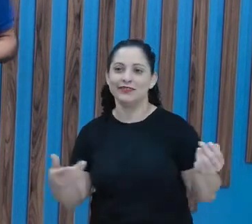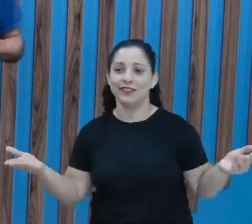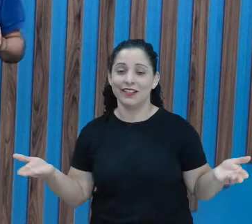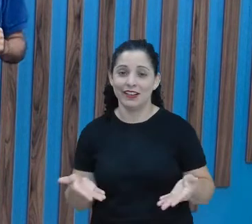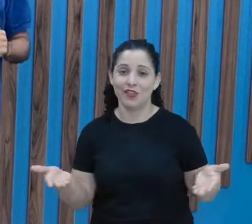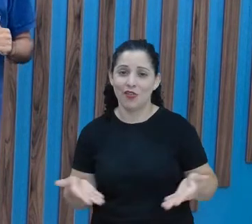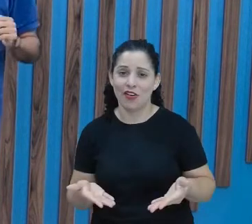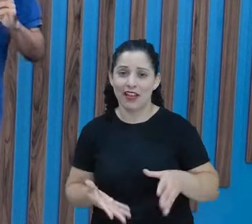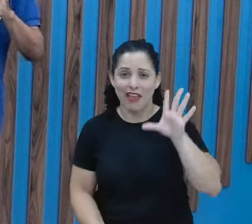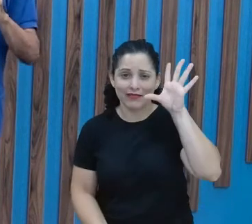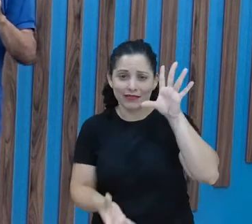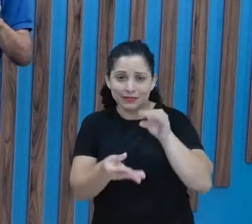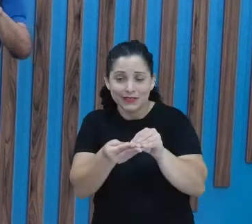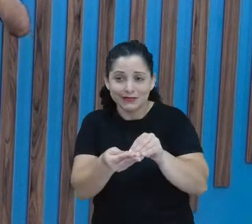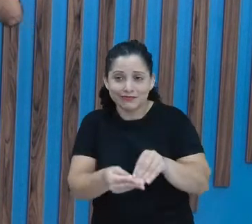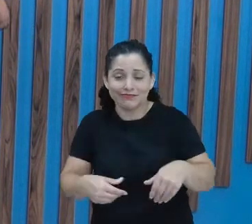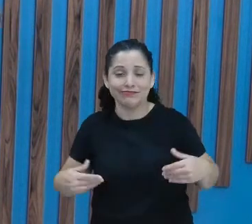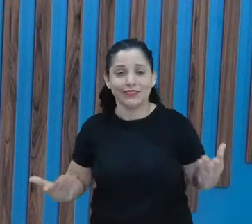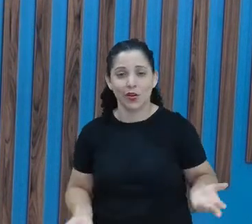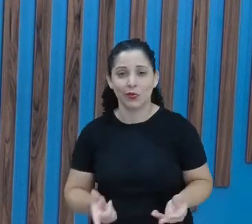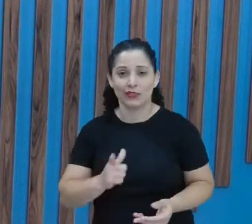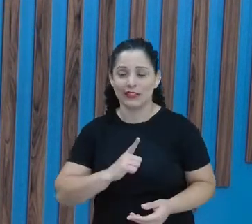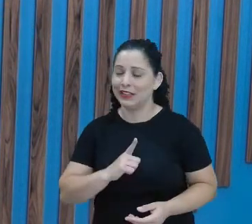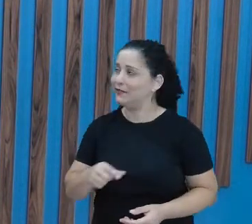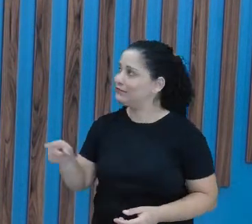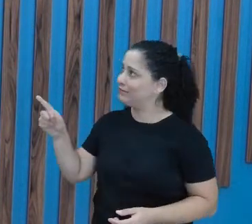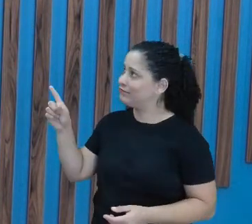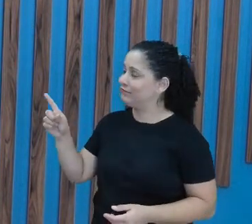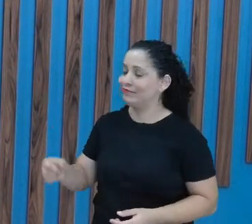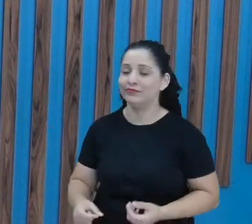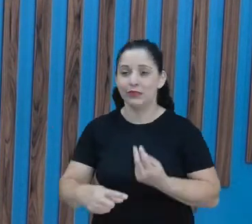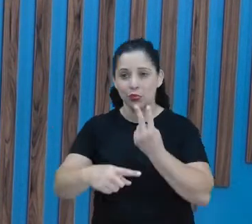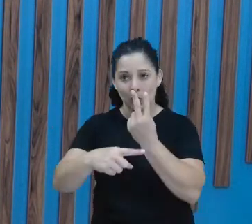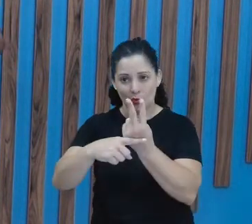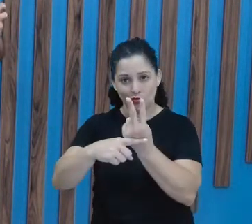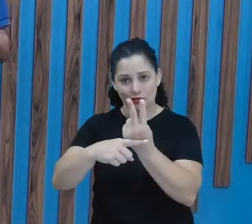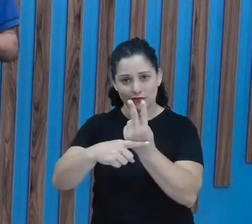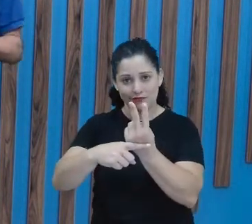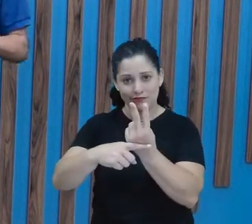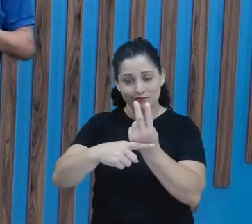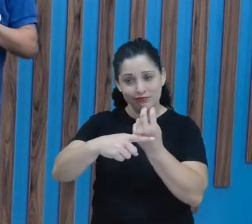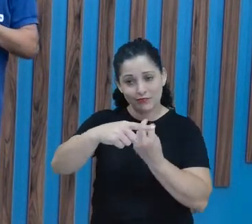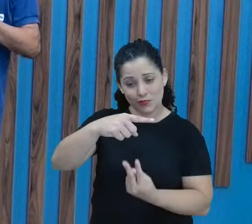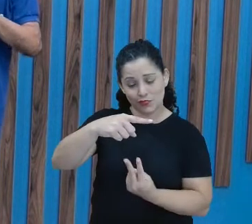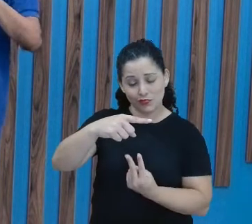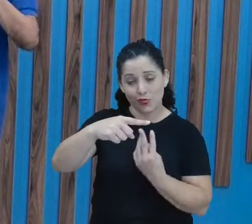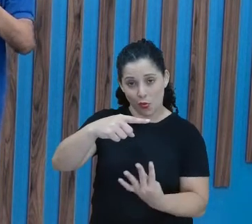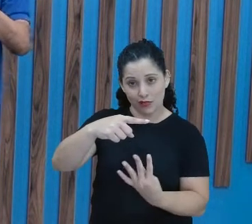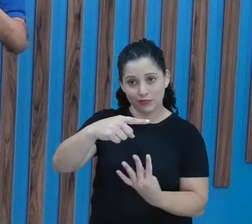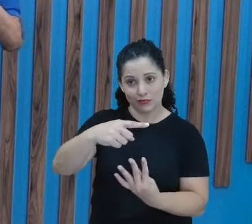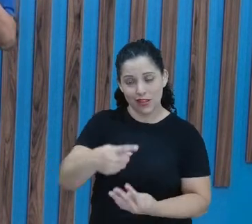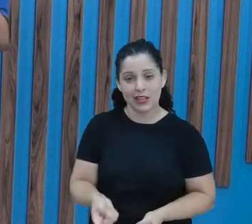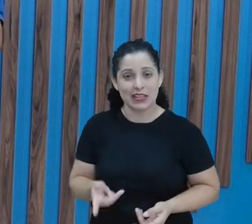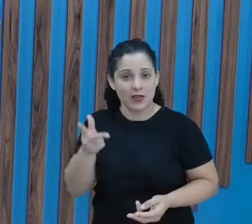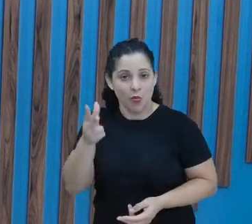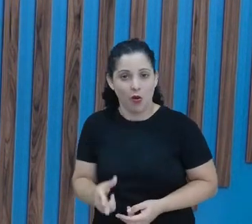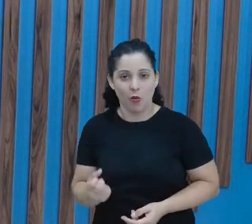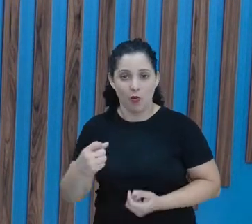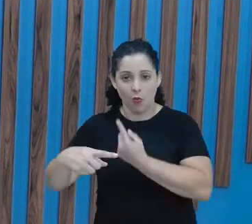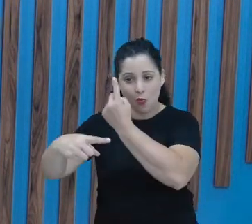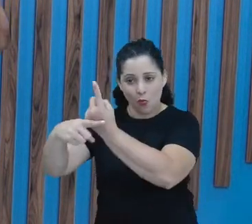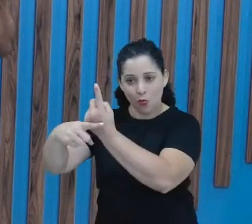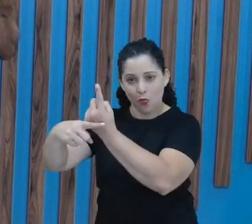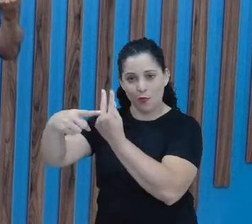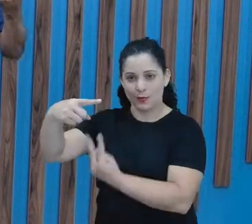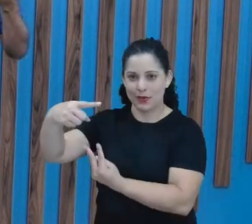simplificar por 2 e vou obter 2 por 2. Vai dar igual a 1. E 4 por 2 vai dar igual a 2. Então, 1 meio